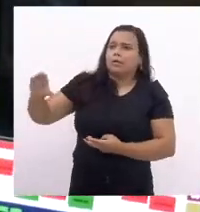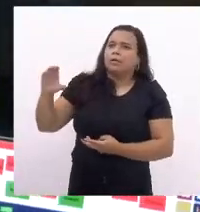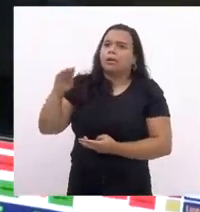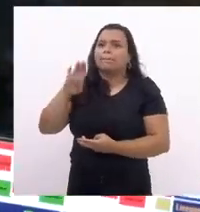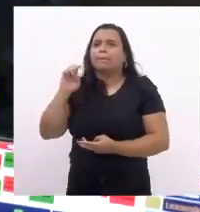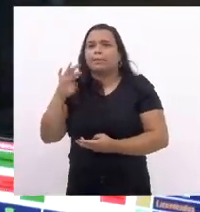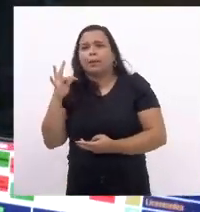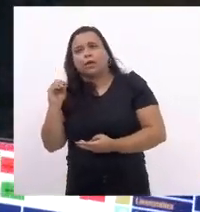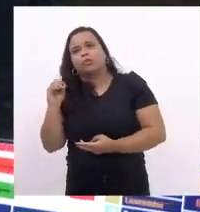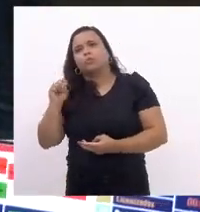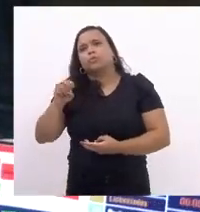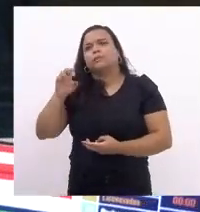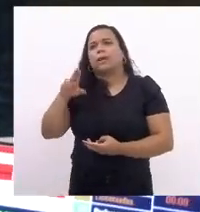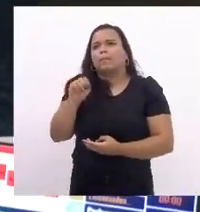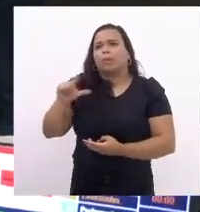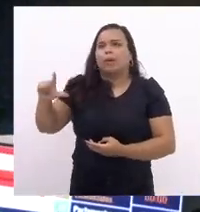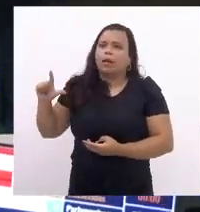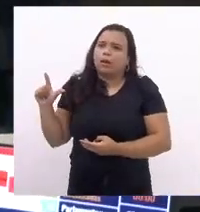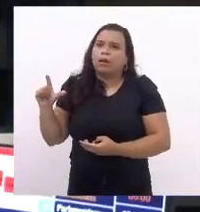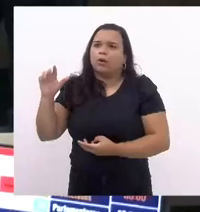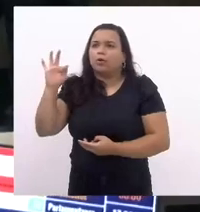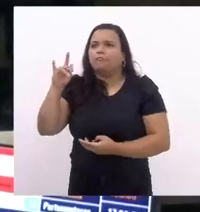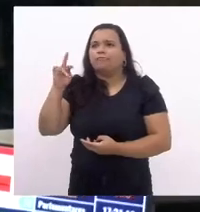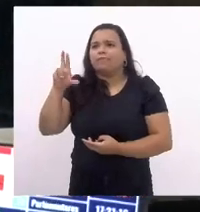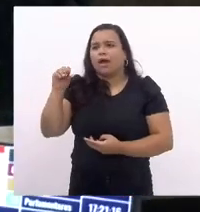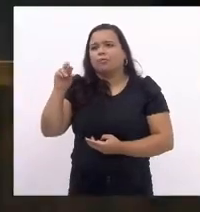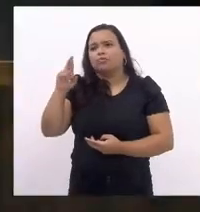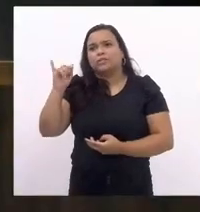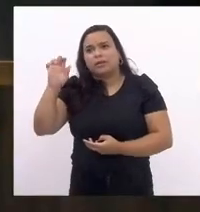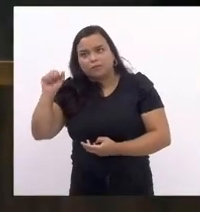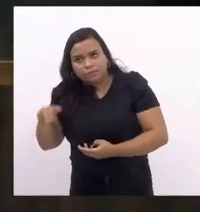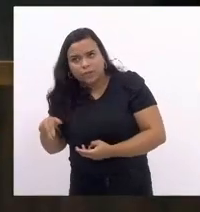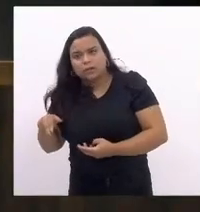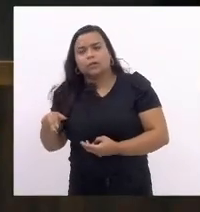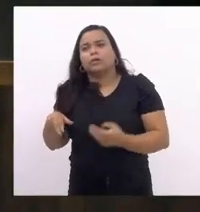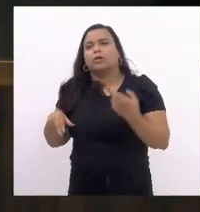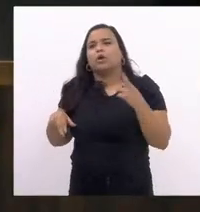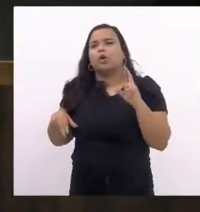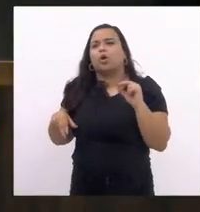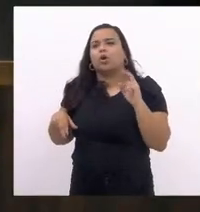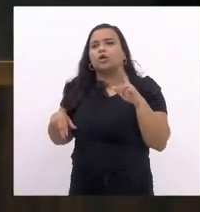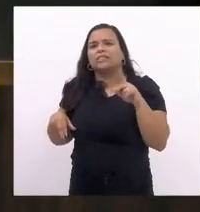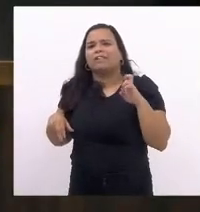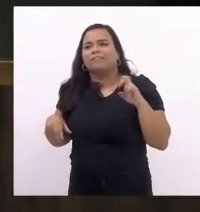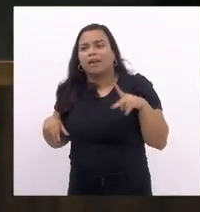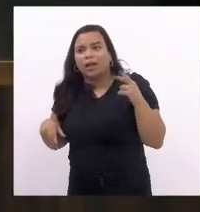Bebeto, Samuel, Flávio Serafini, Rosenberg,